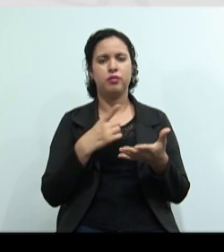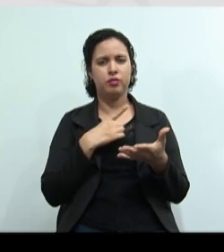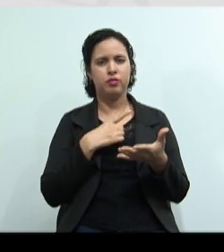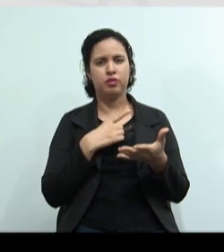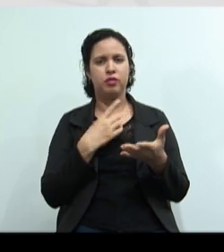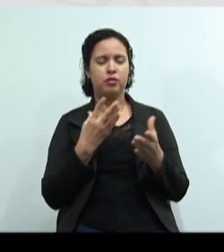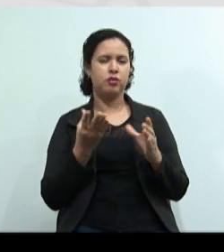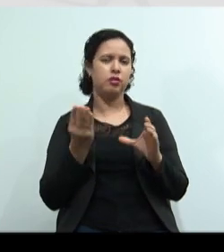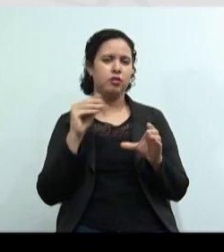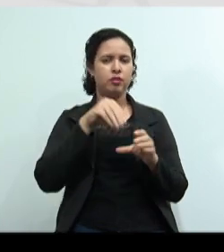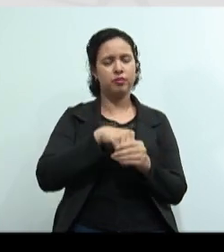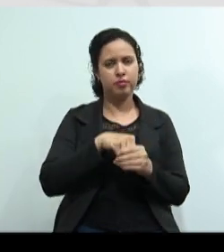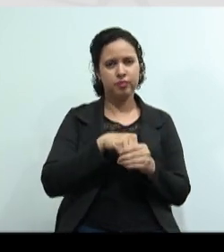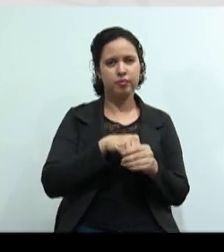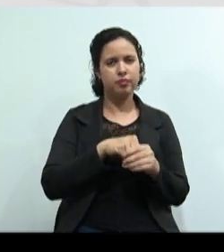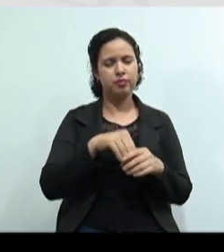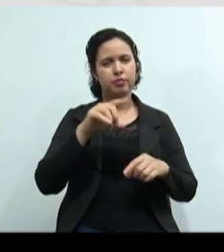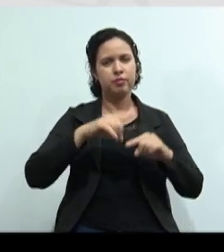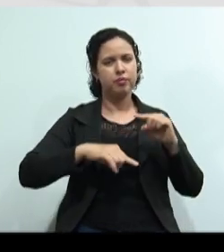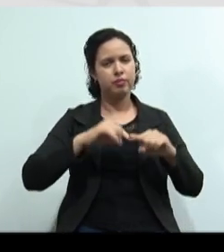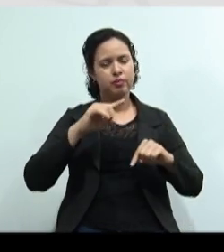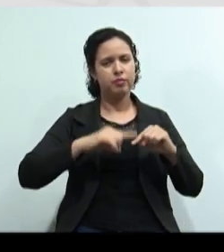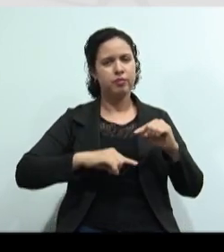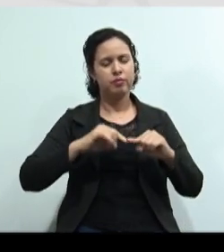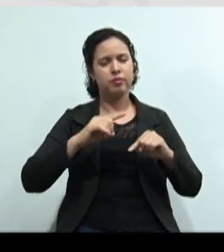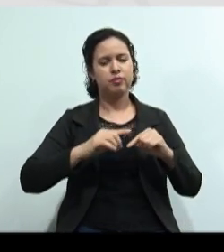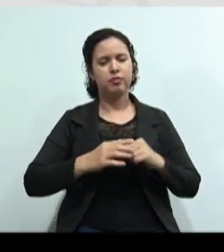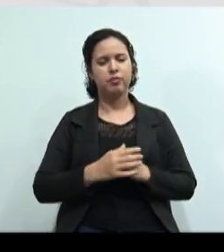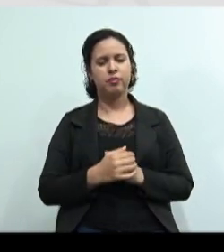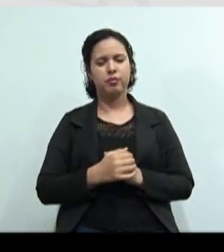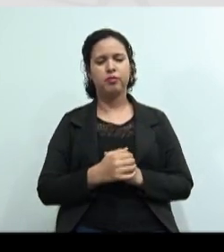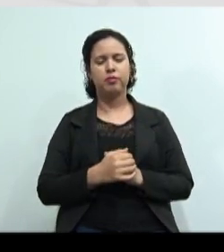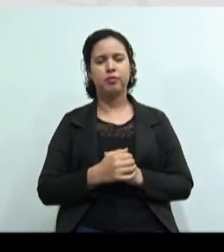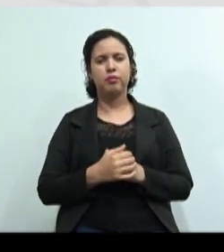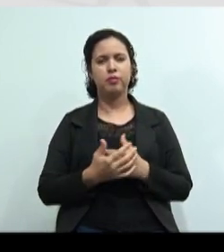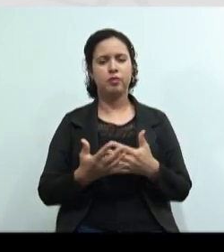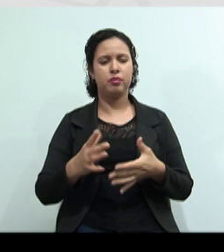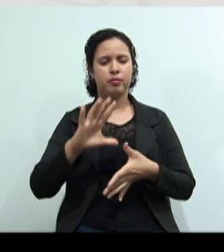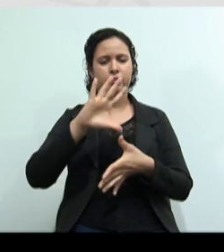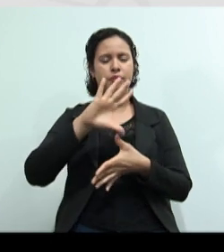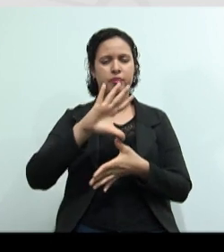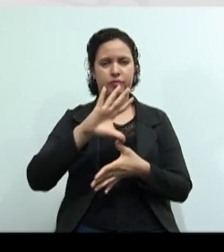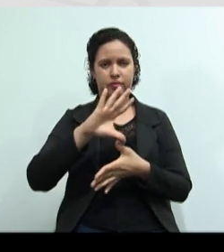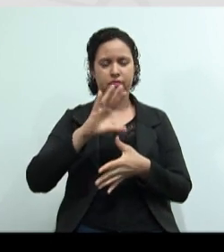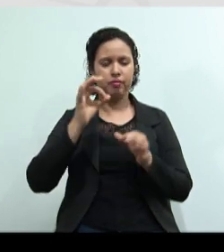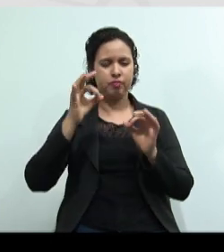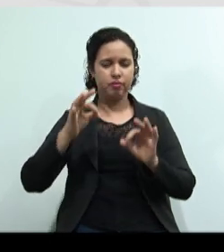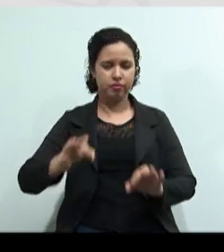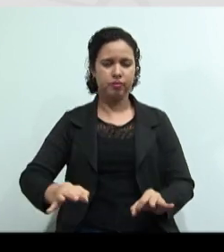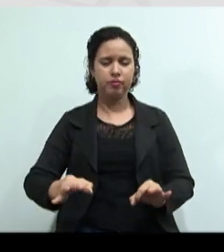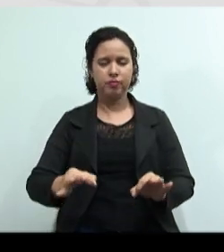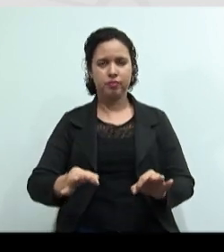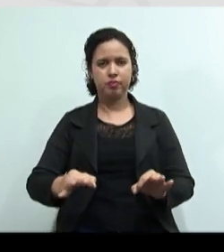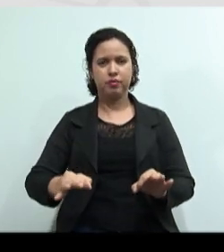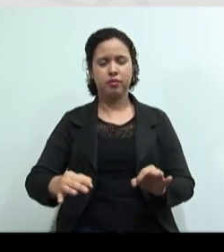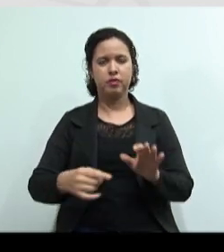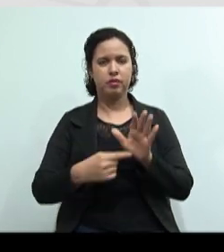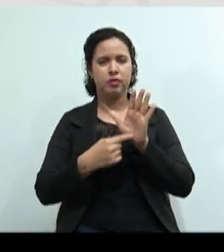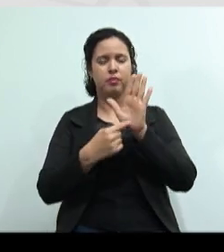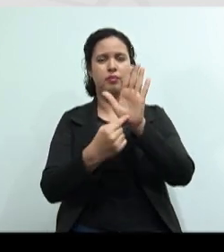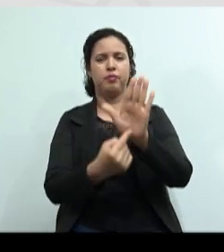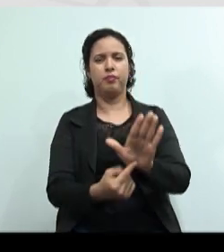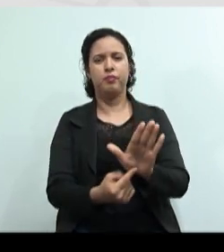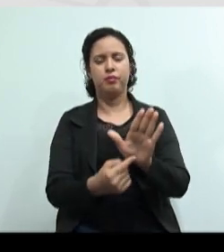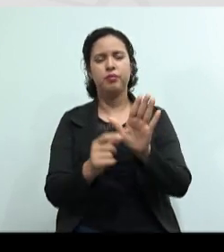e seus produtos. Ok. O mapeamento correto dos custos de produção apresenta uma oportunidade de